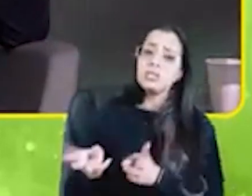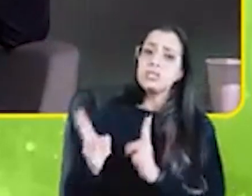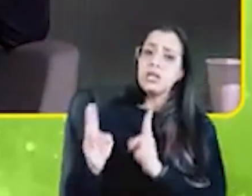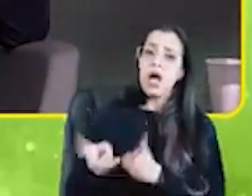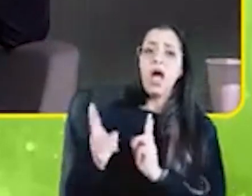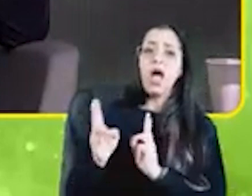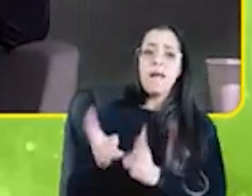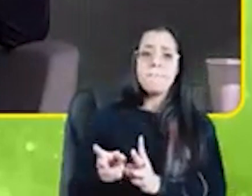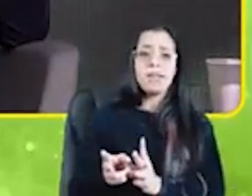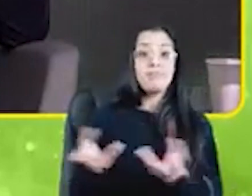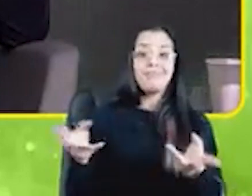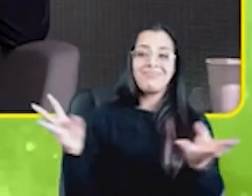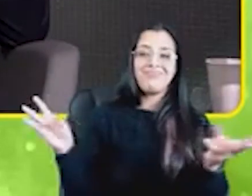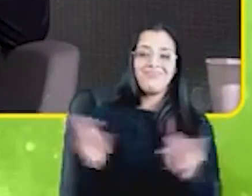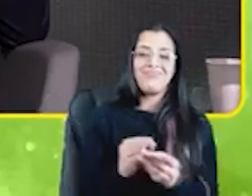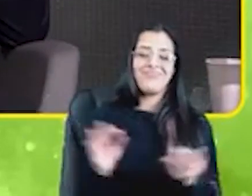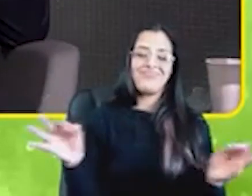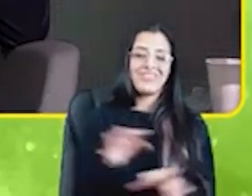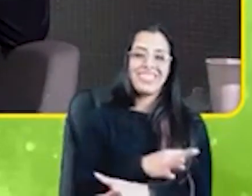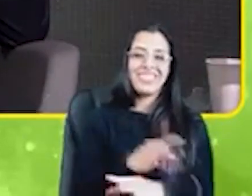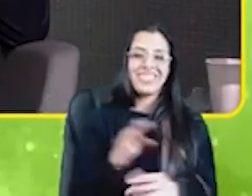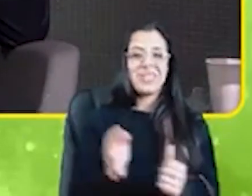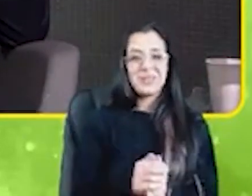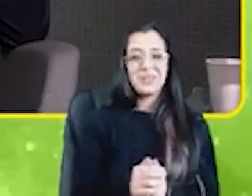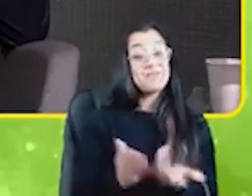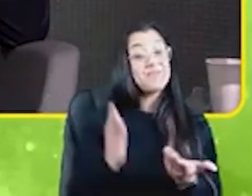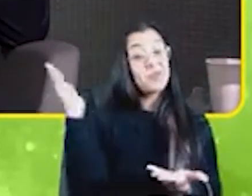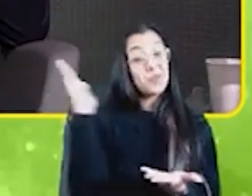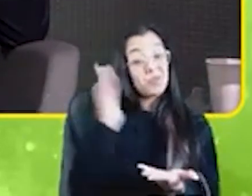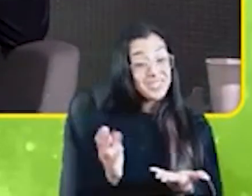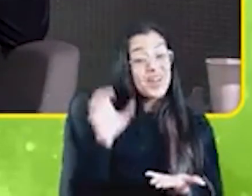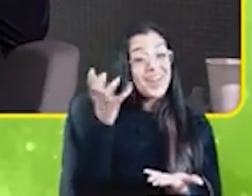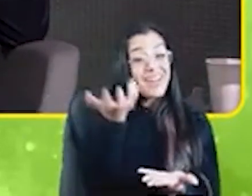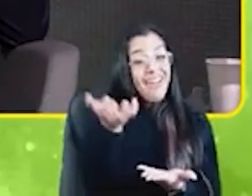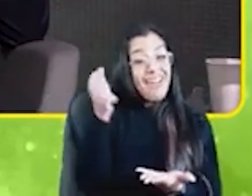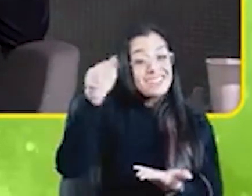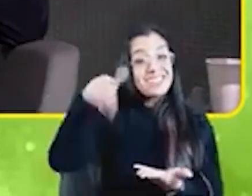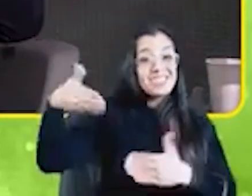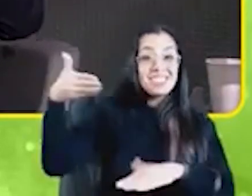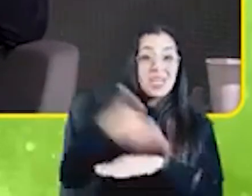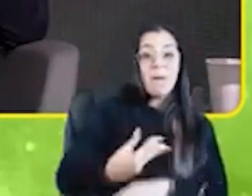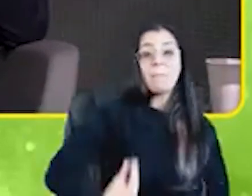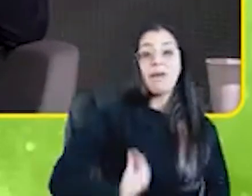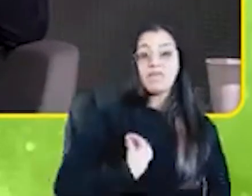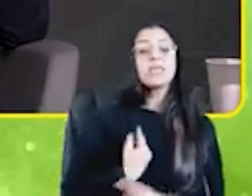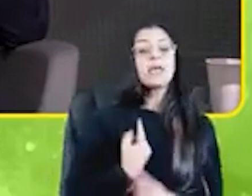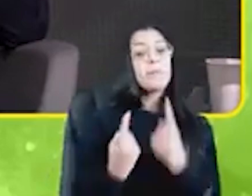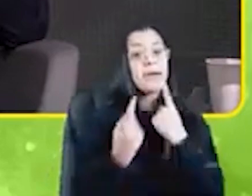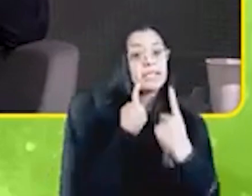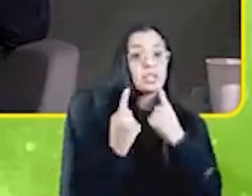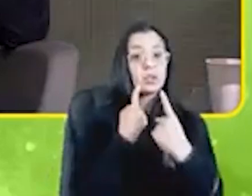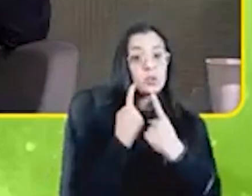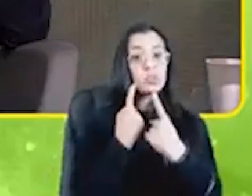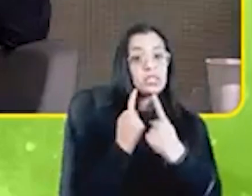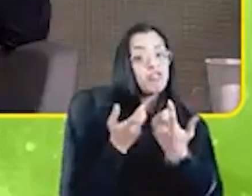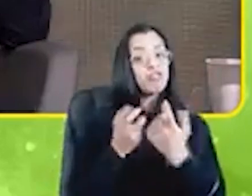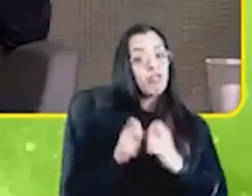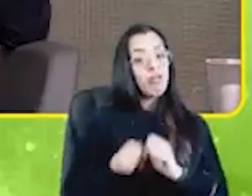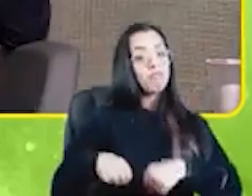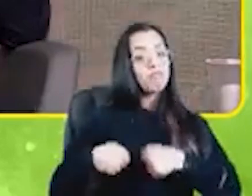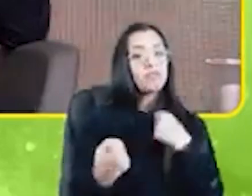Então é isso o Brasil que é participar da discussão Como disse o Marcelo está engajado em que as